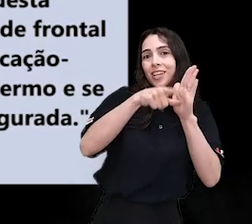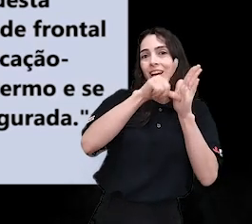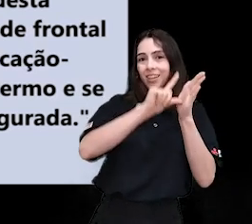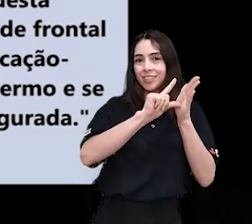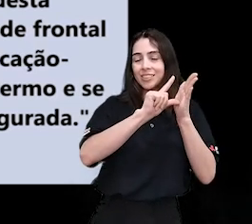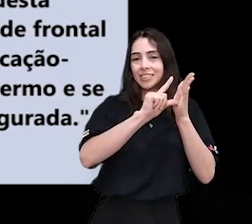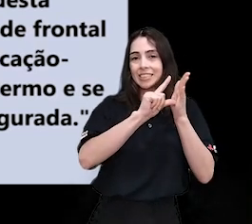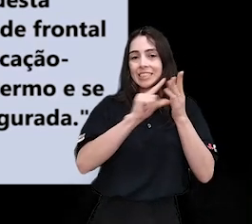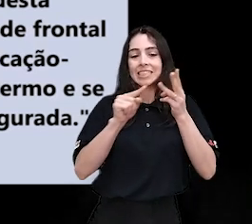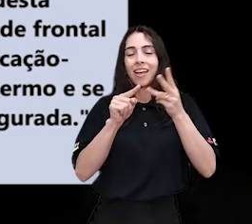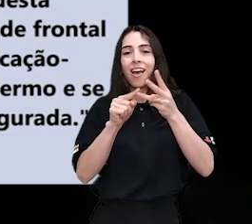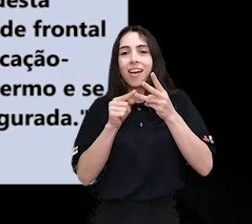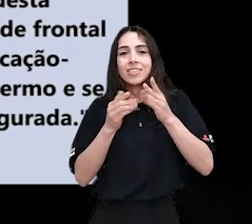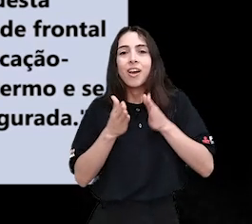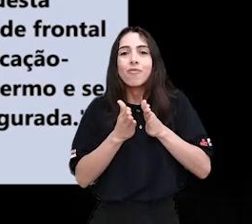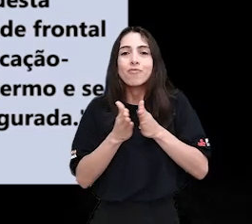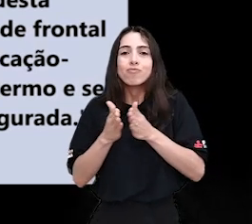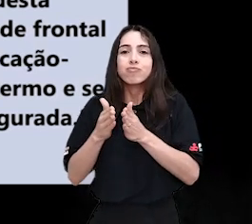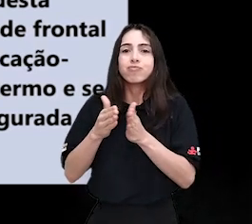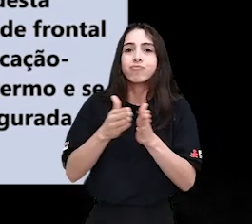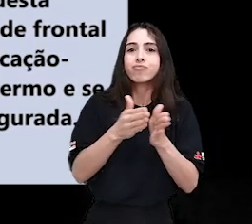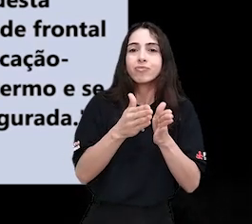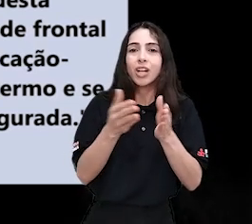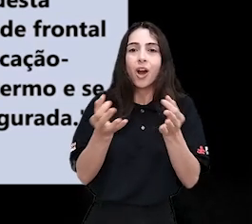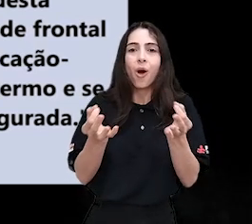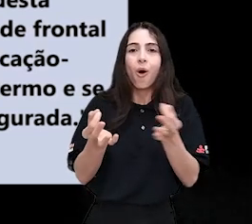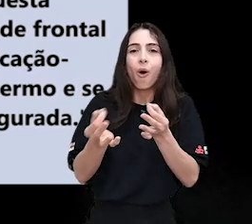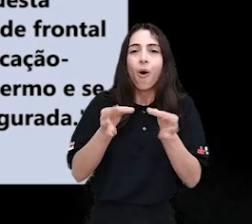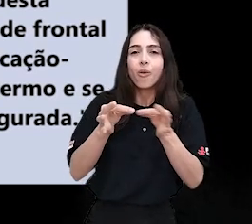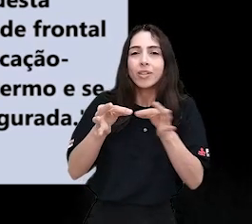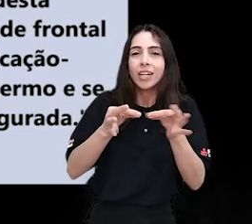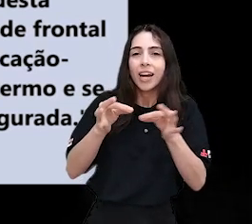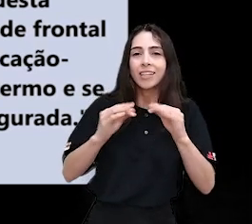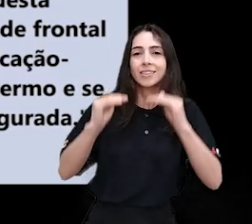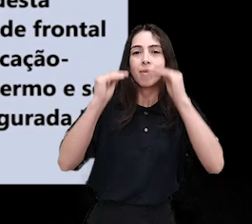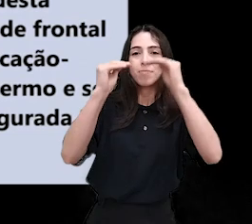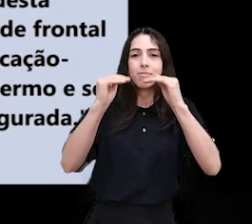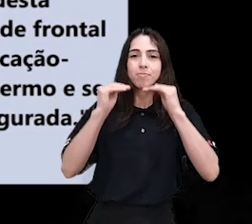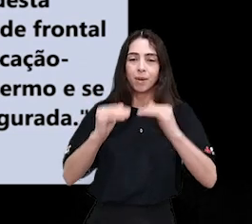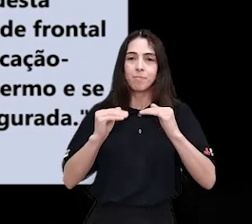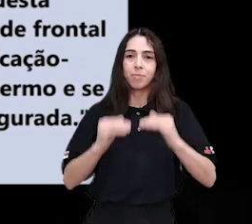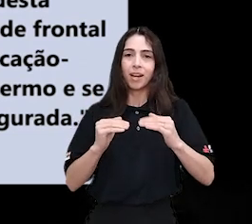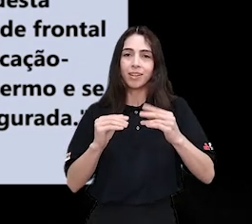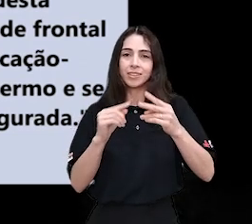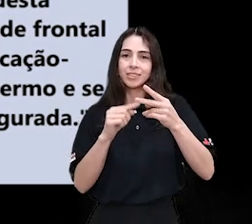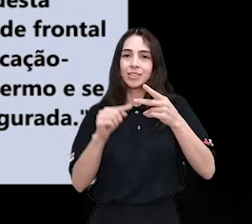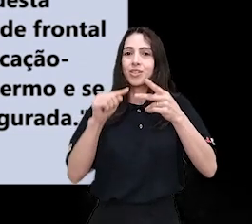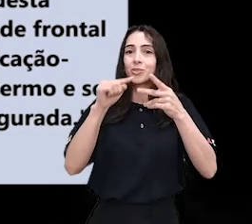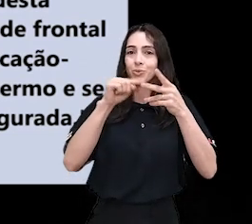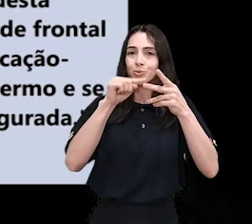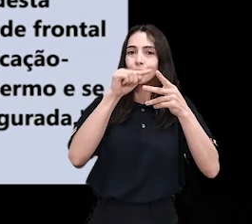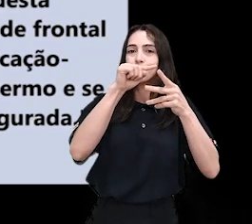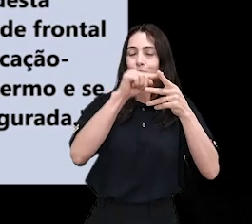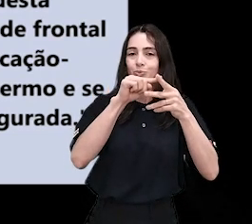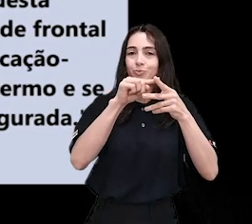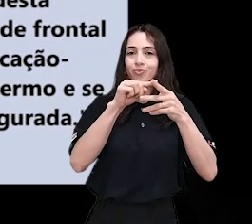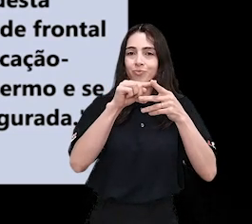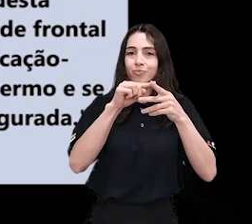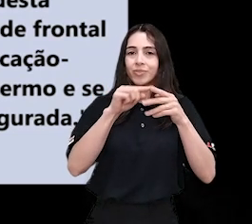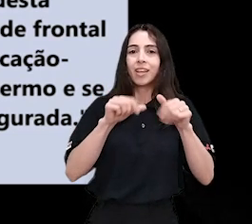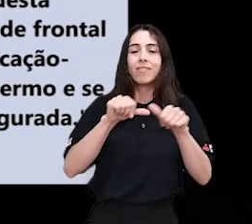desenvolvidas. Consequentemente, ela guia e orienta hierarquicamente as áreas